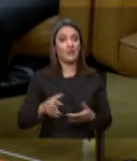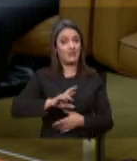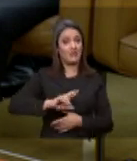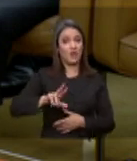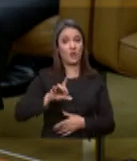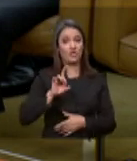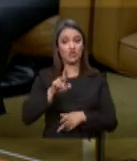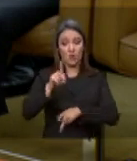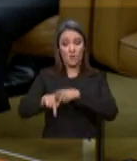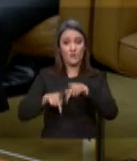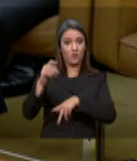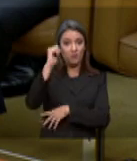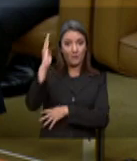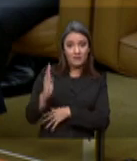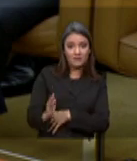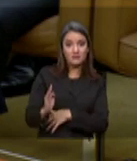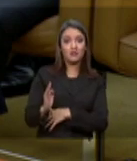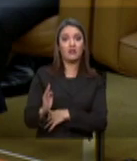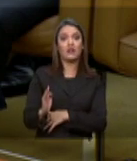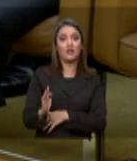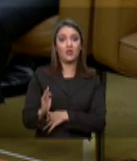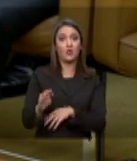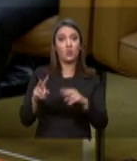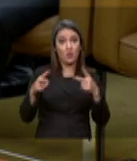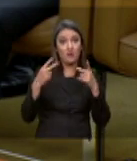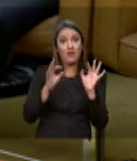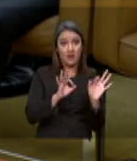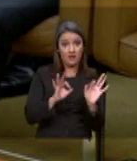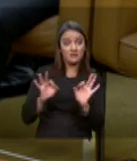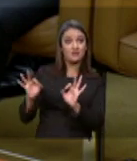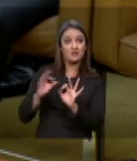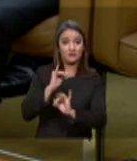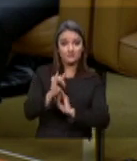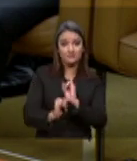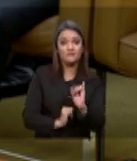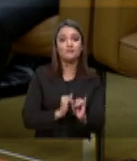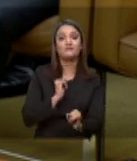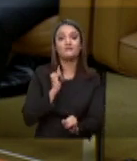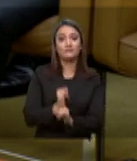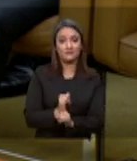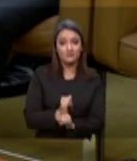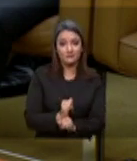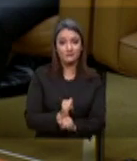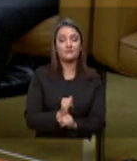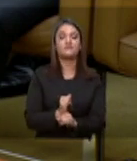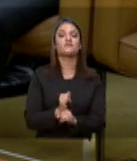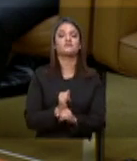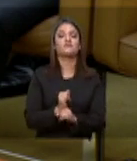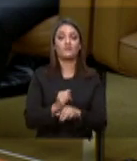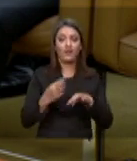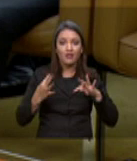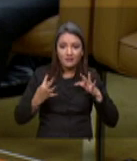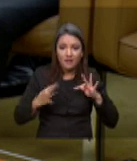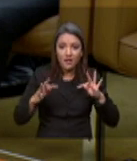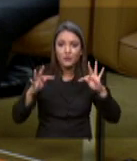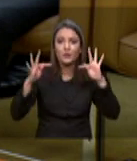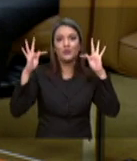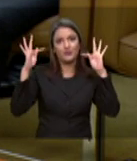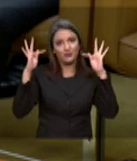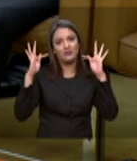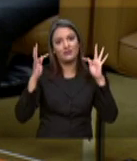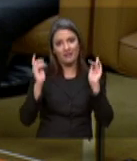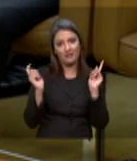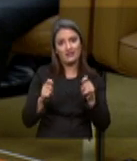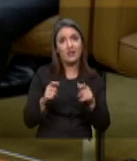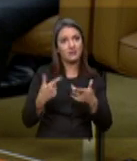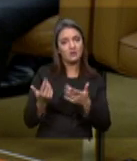brasileiro que assiste via internet, a tecnologia, mas é assim, nós